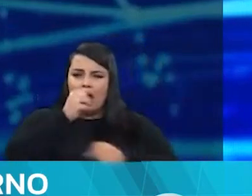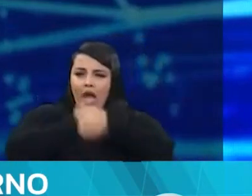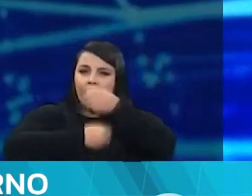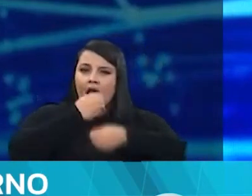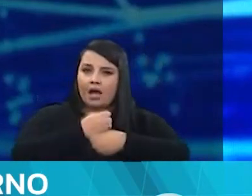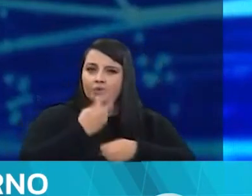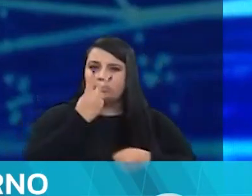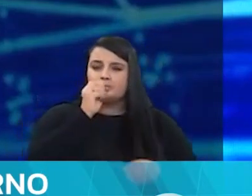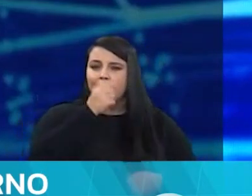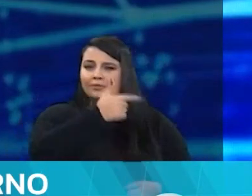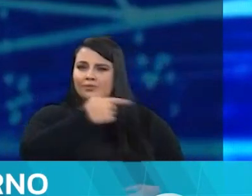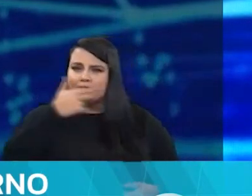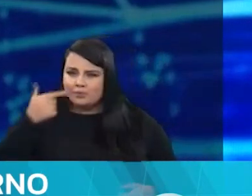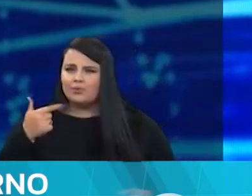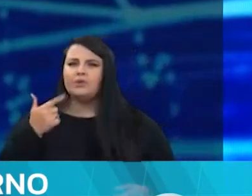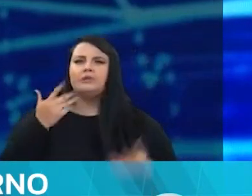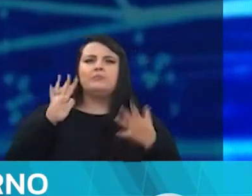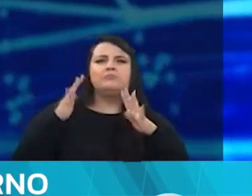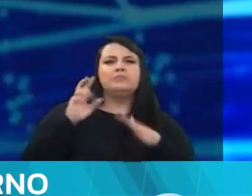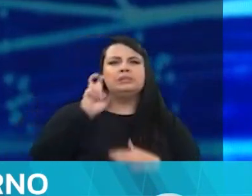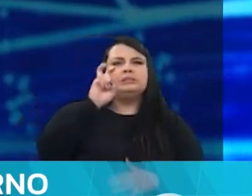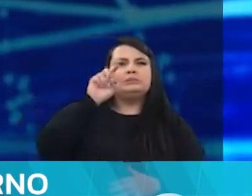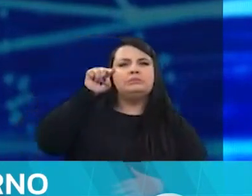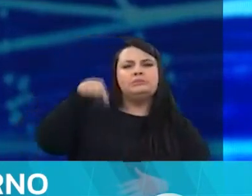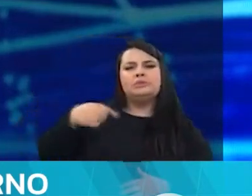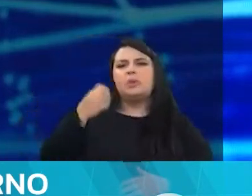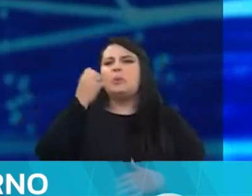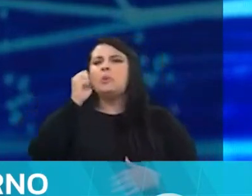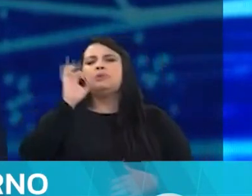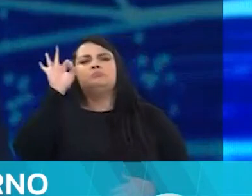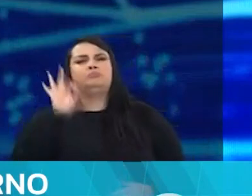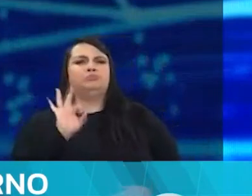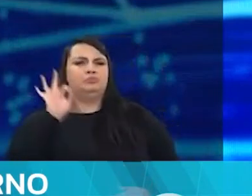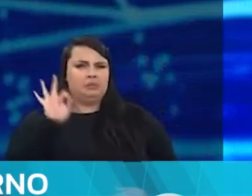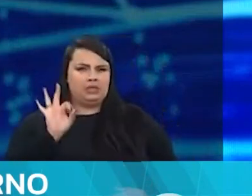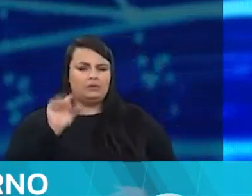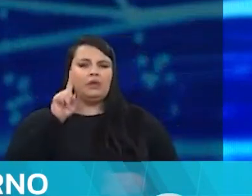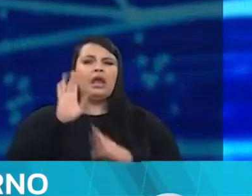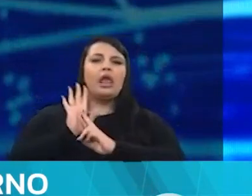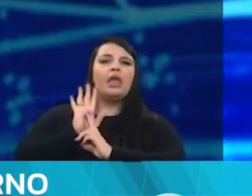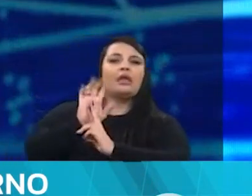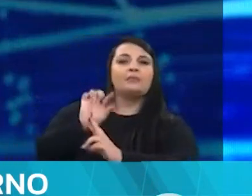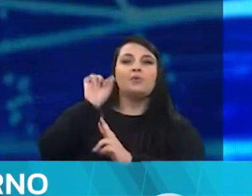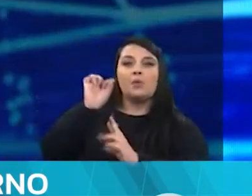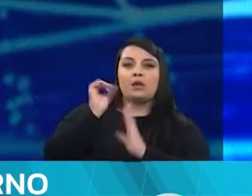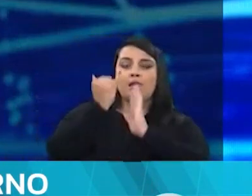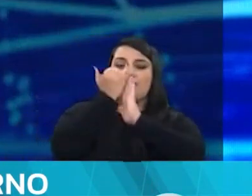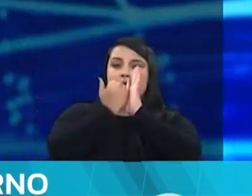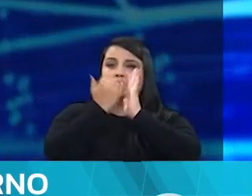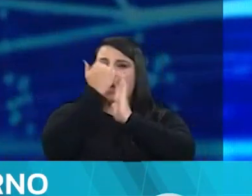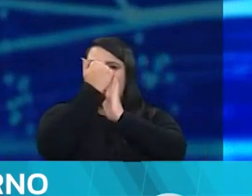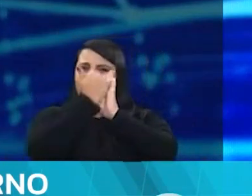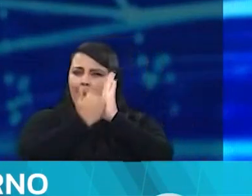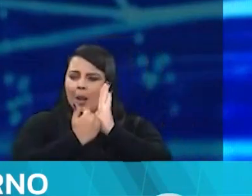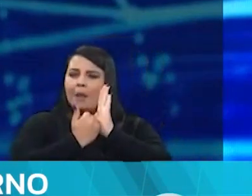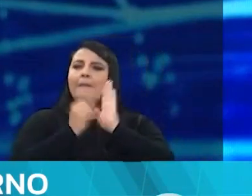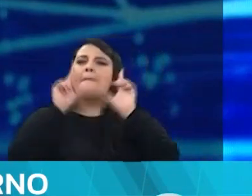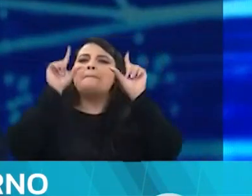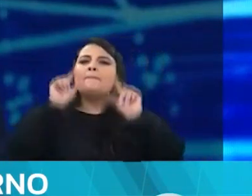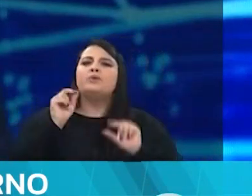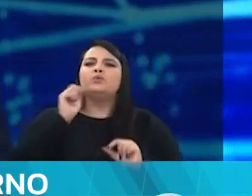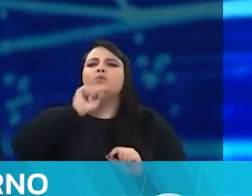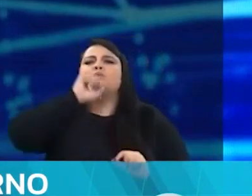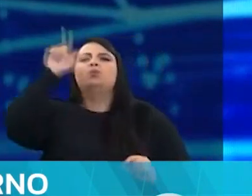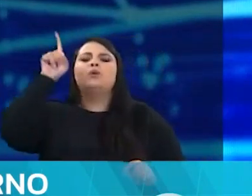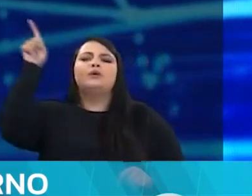na casa dos 5,5%, 5,8%, o que representa uma inflação menor do que Estados Unidos, países da